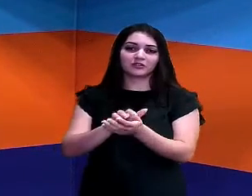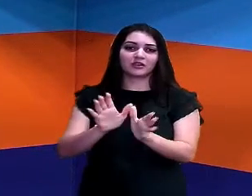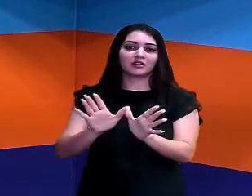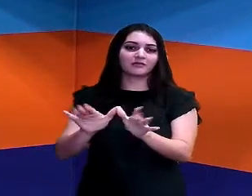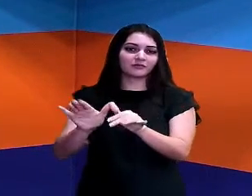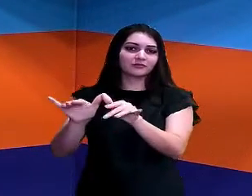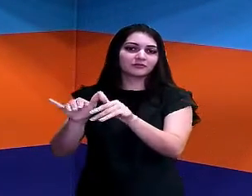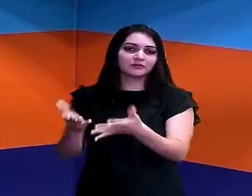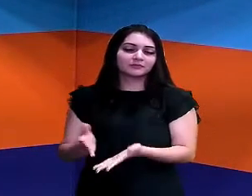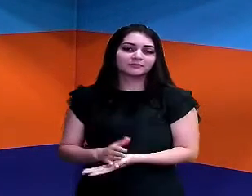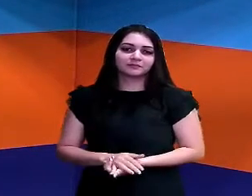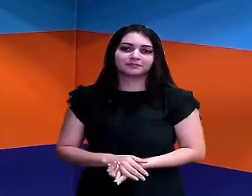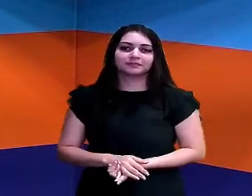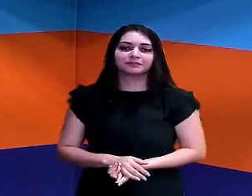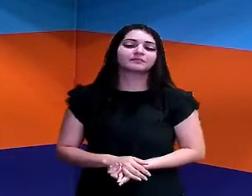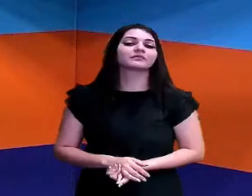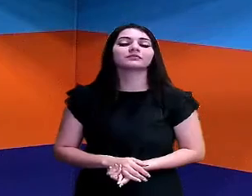tá certo?